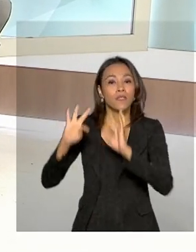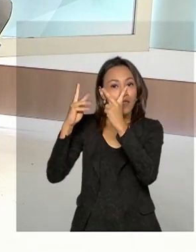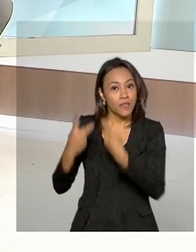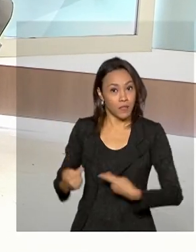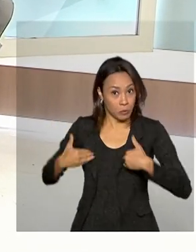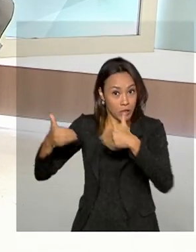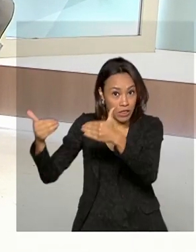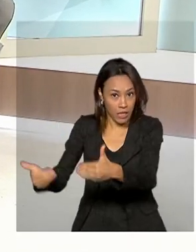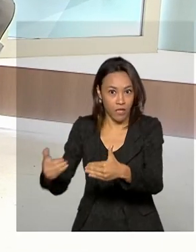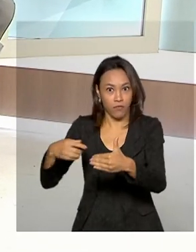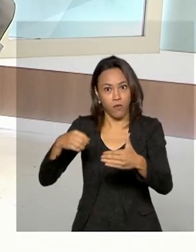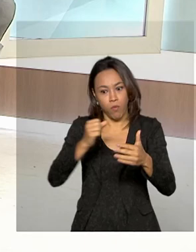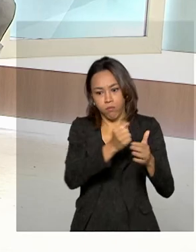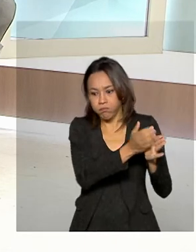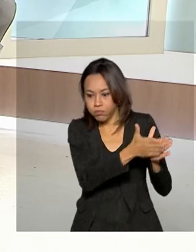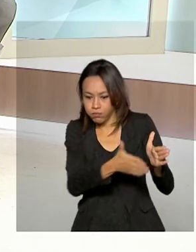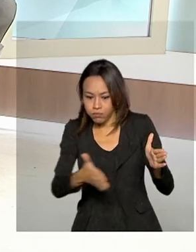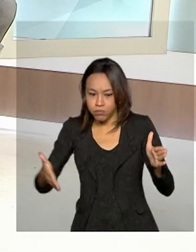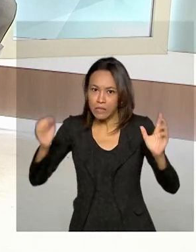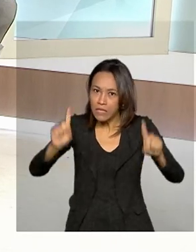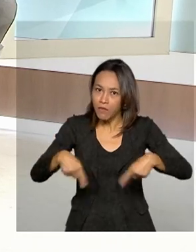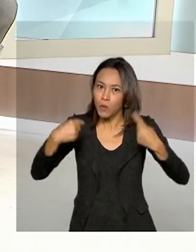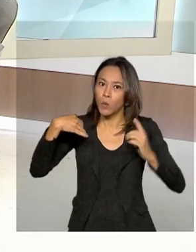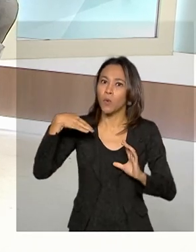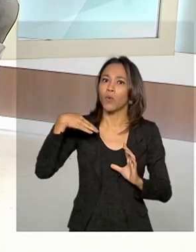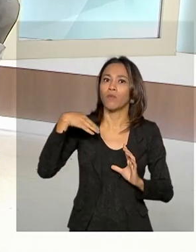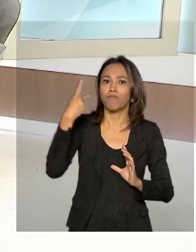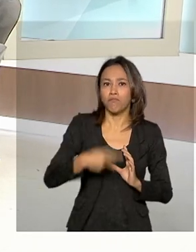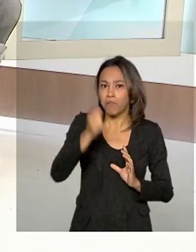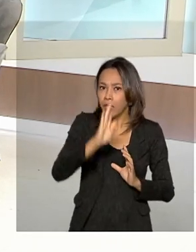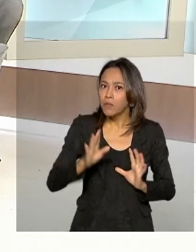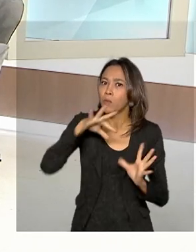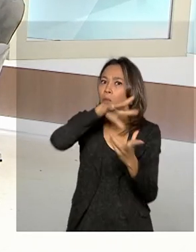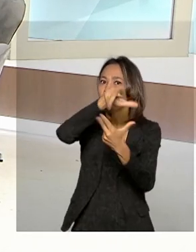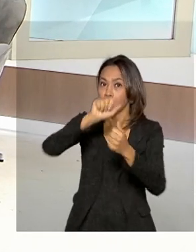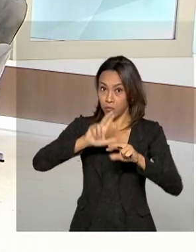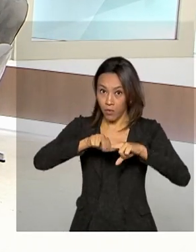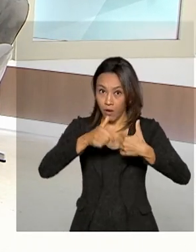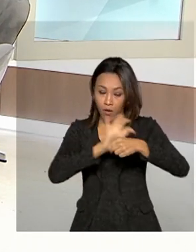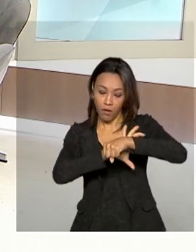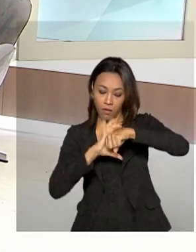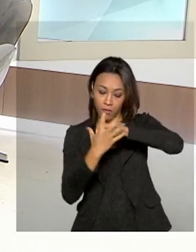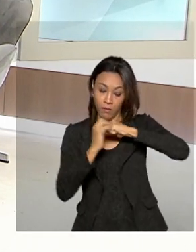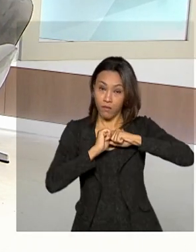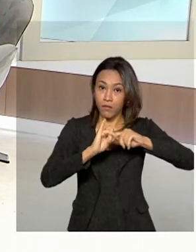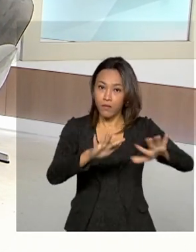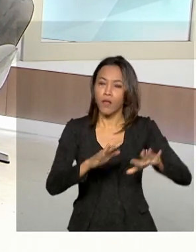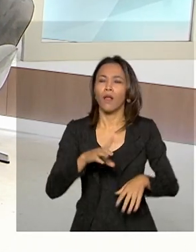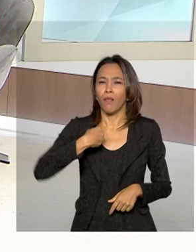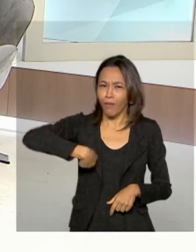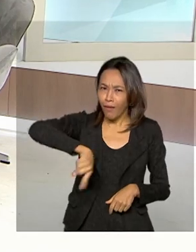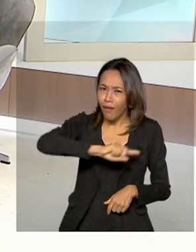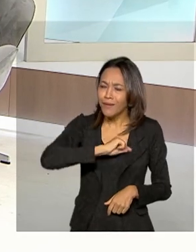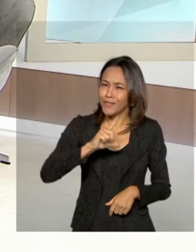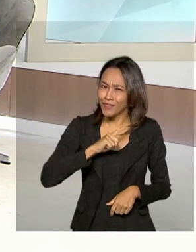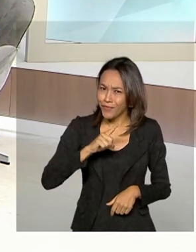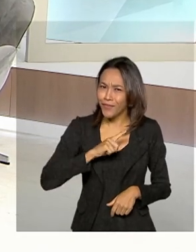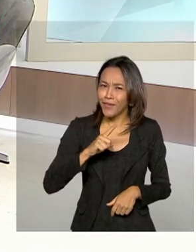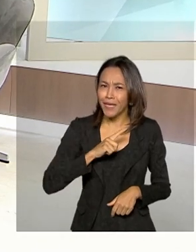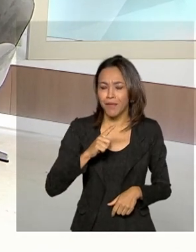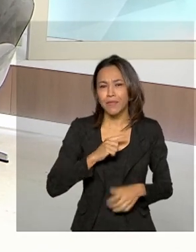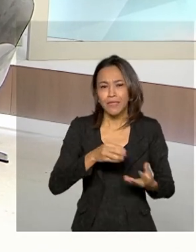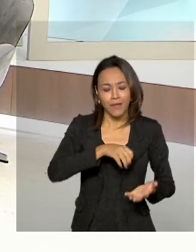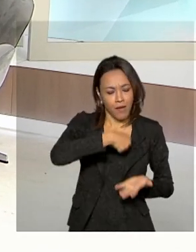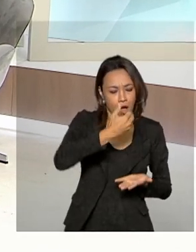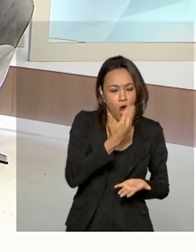ano desafiador para o mundo e para o Brasil por conta da pandemia do coronavírus, nós tivemos essas entregas de